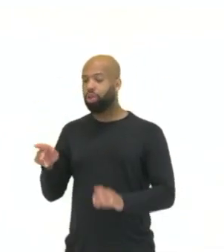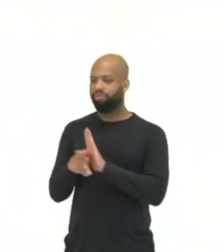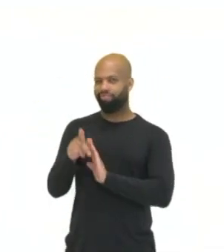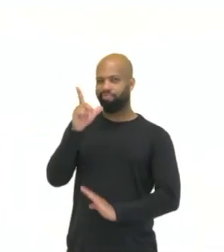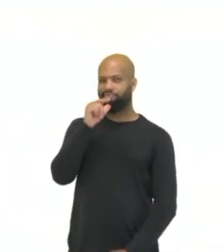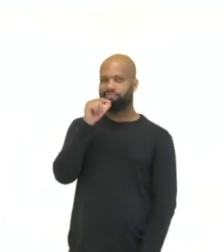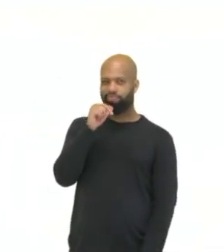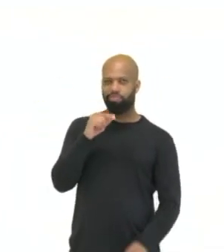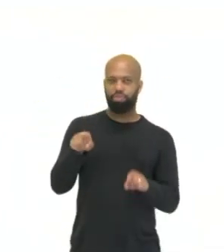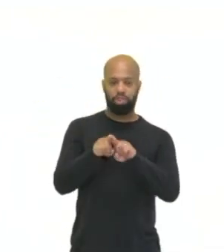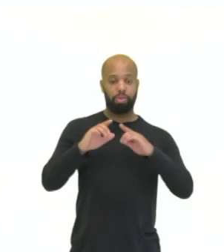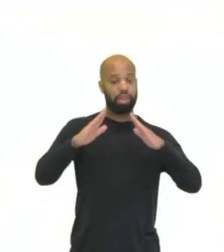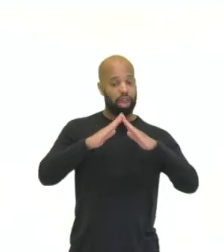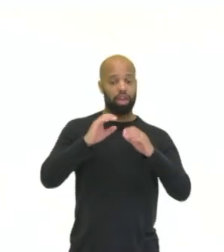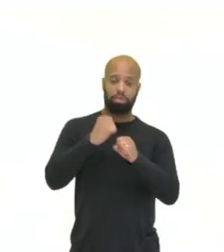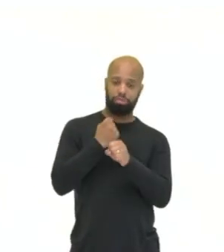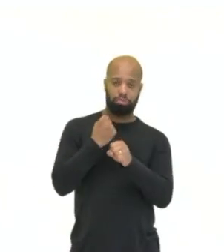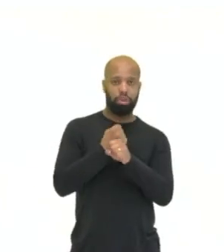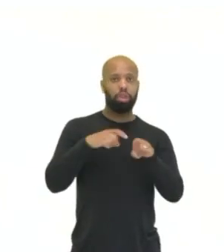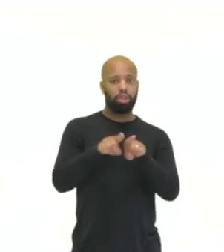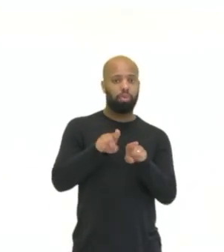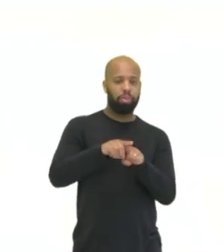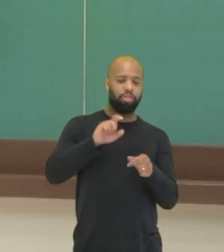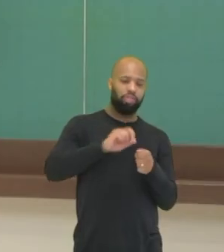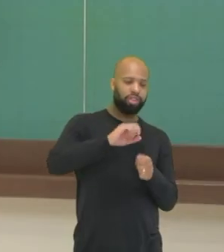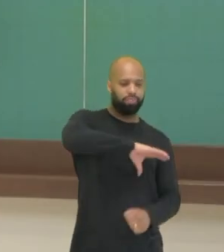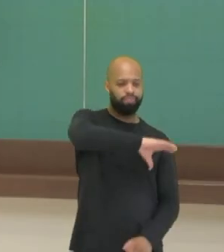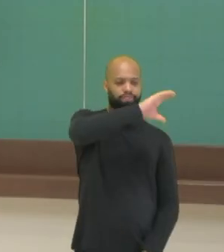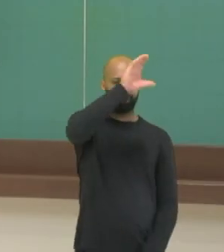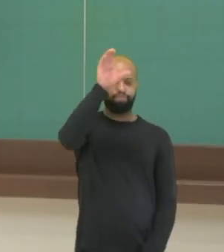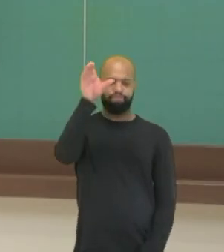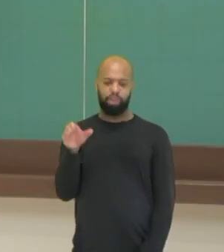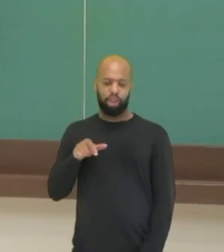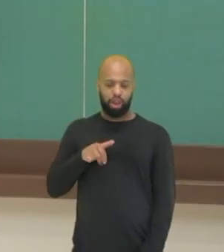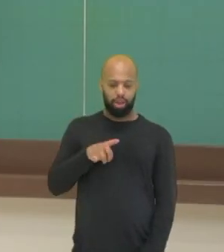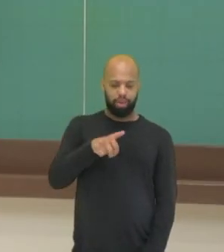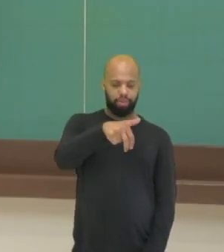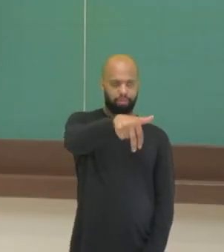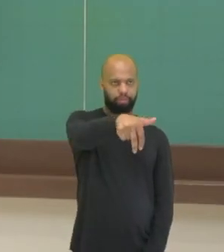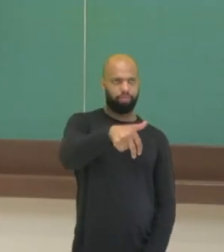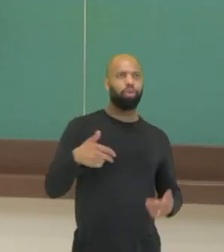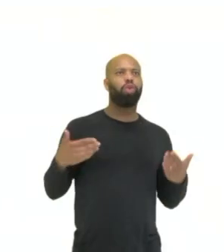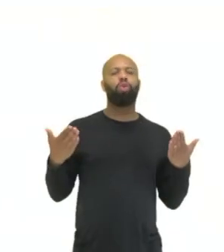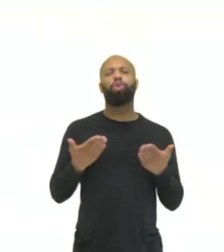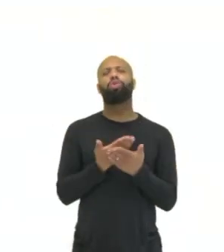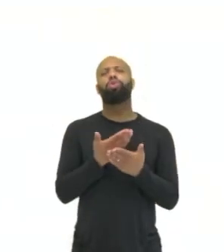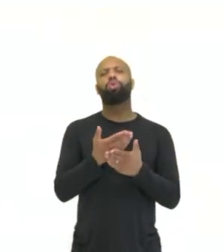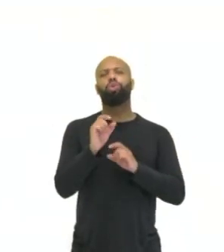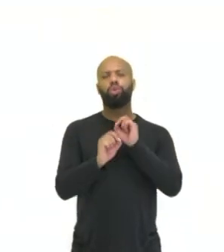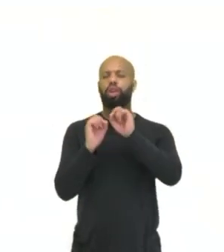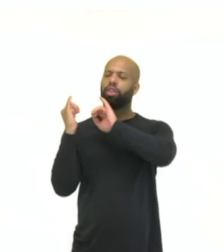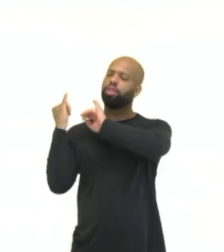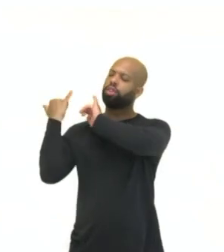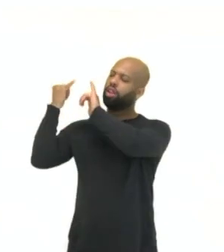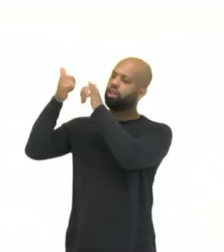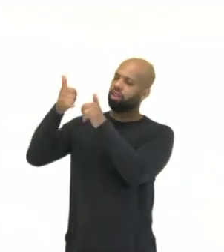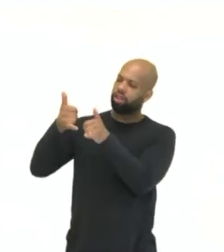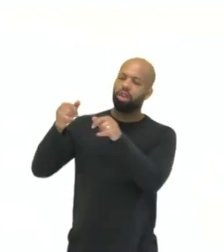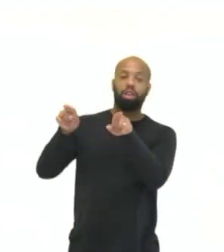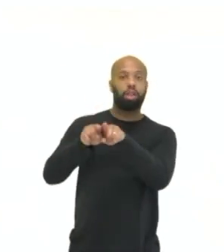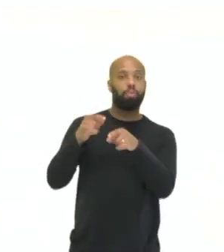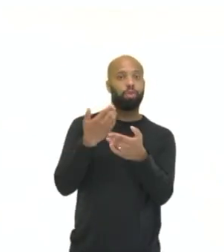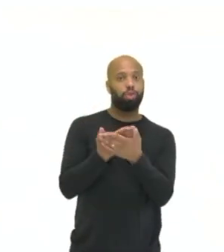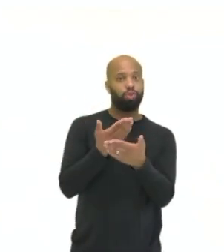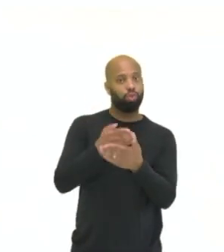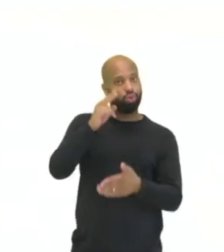cidades, casas, portais, arcos do triunfo, etc. Estudamos as narrativas lendárias e os estudos historiográficos sobre